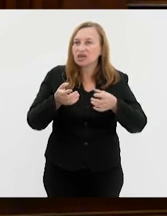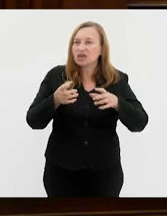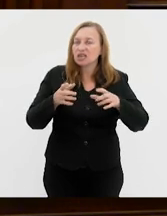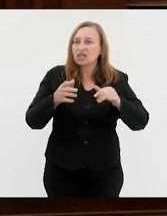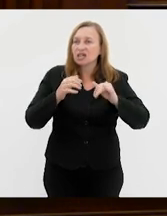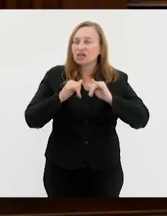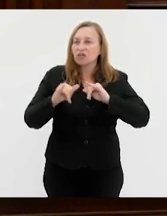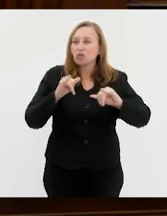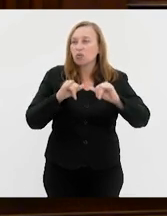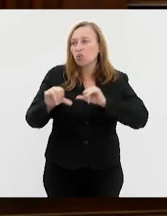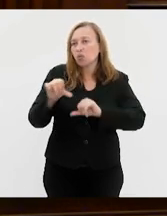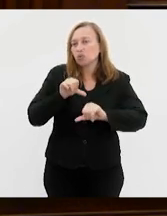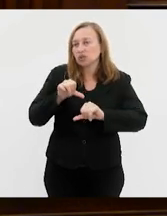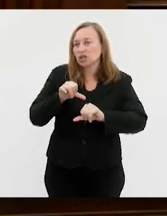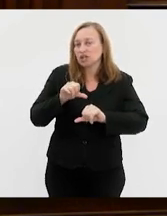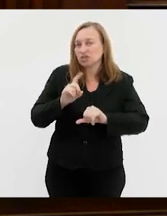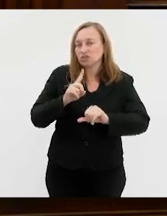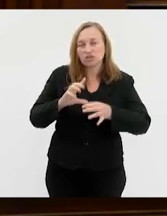deixou.